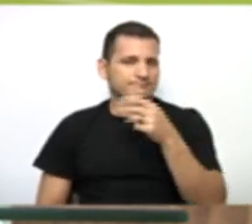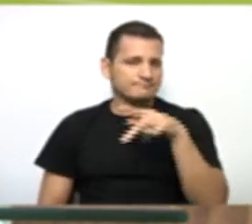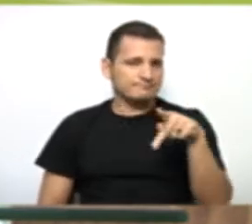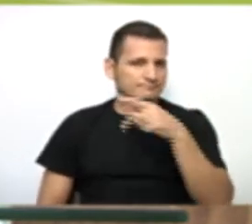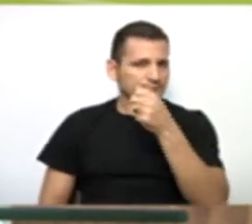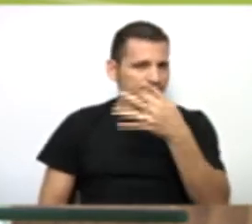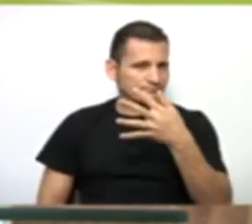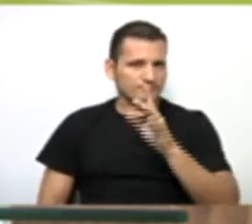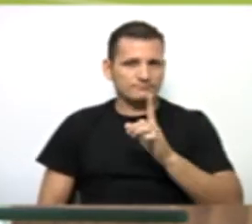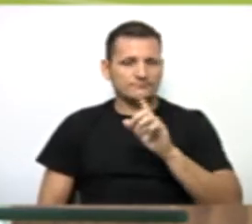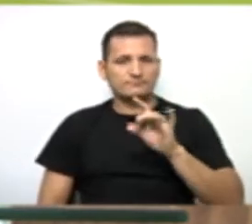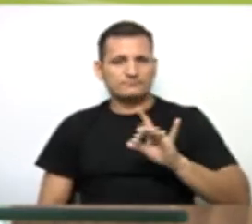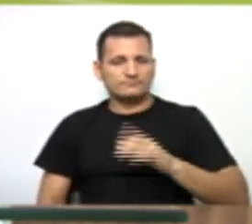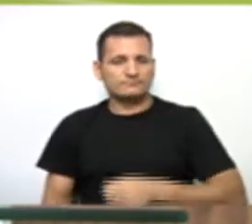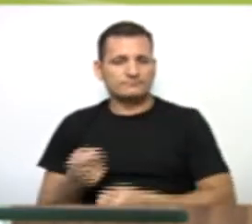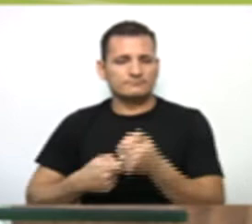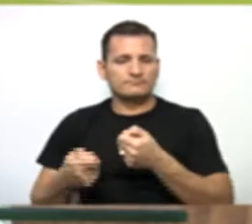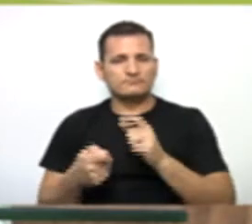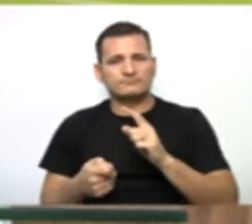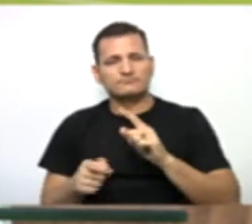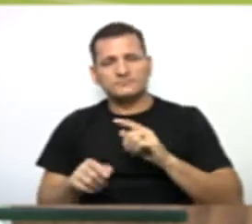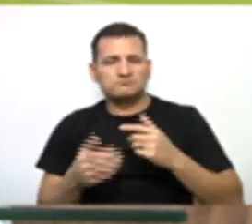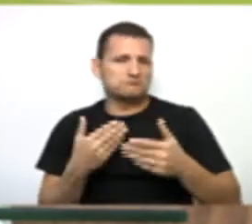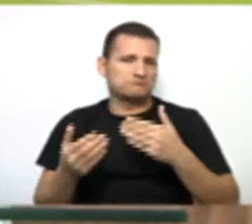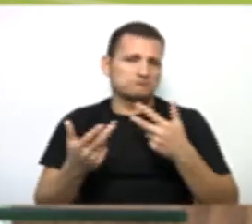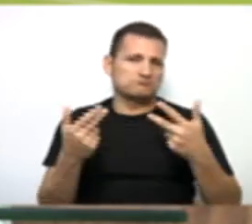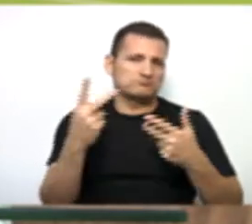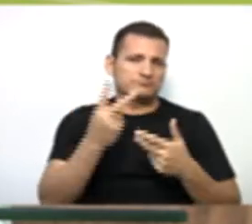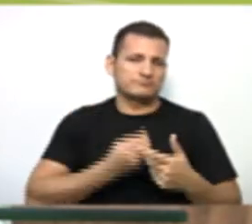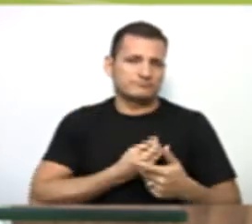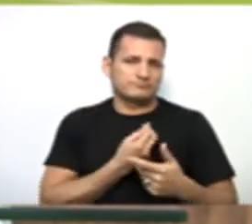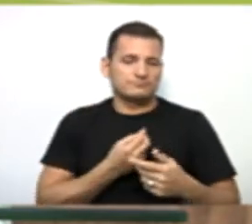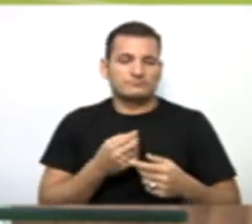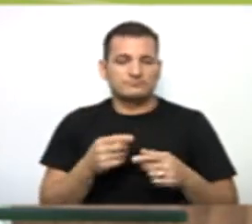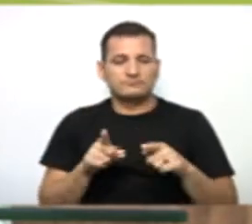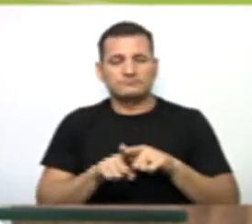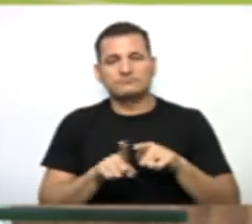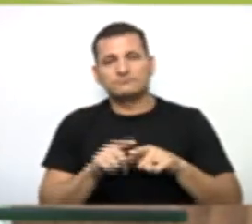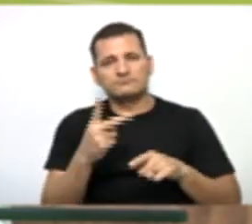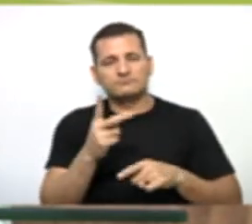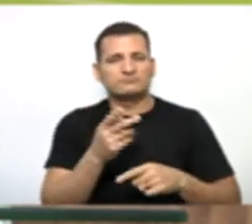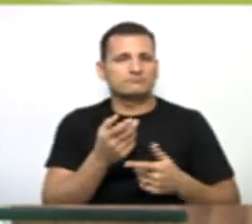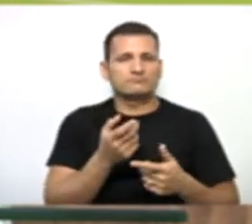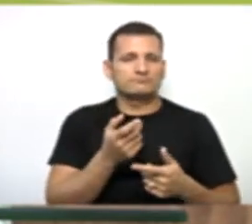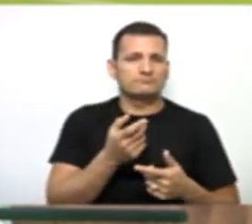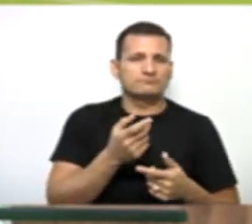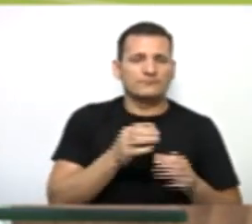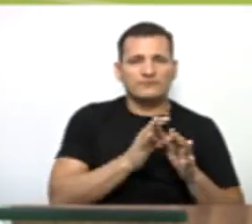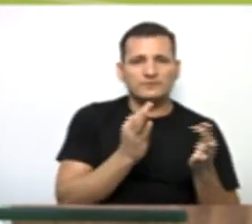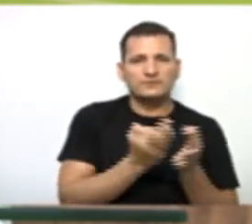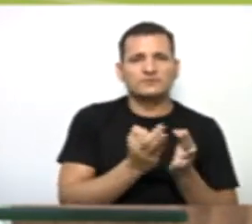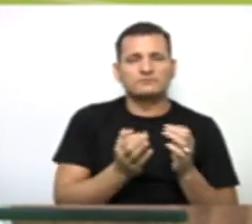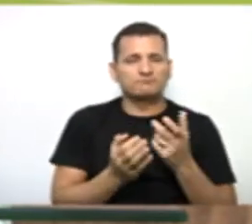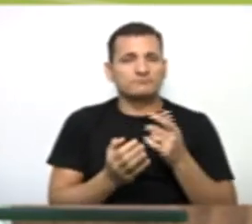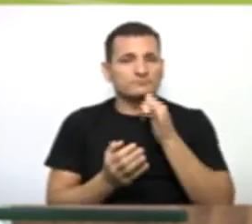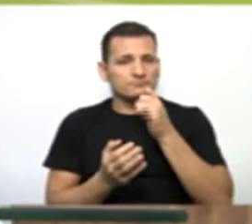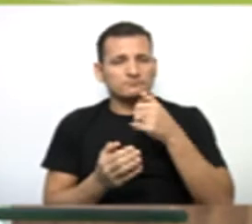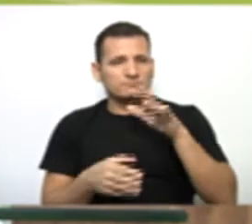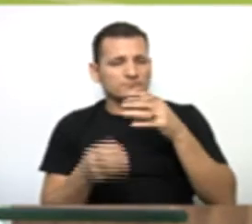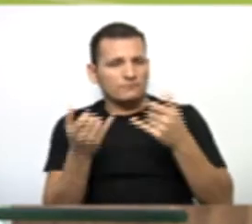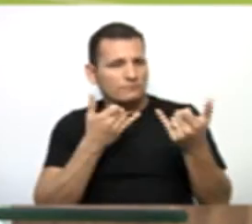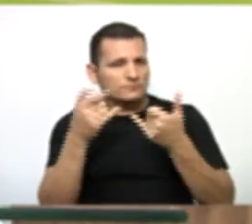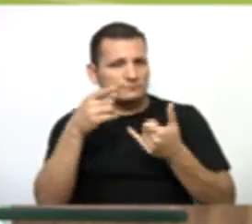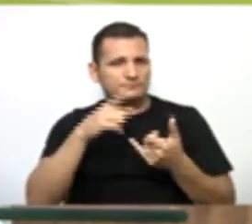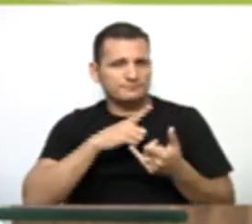para negociação, mas também para qualquer situação na sua vida. Até para a gestão do seu negócio, na sua família. Quanto mais informação você